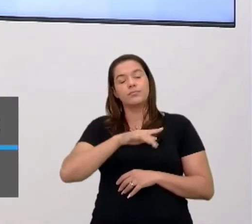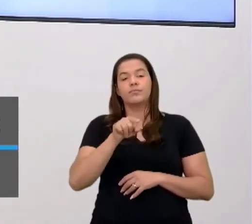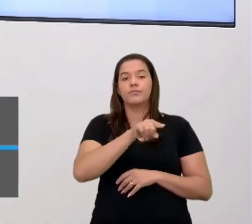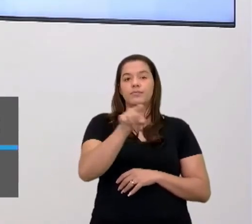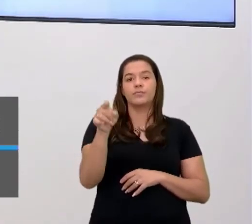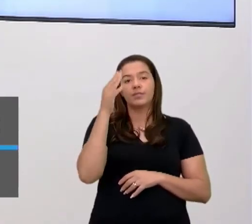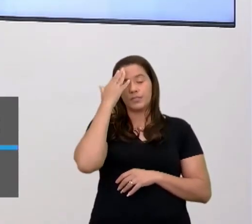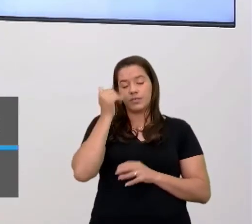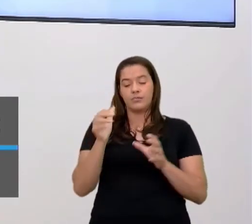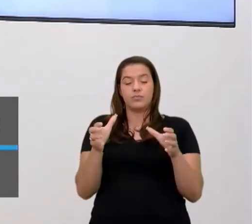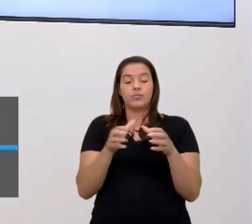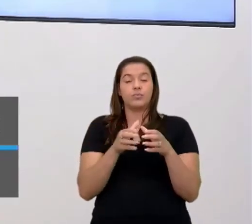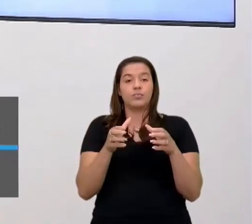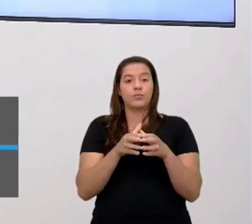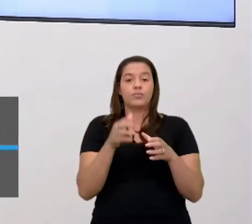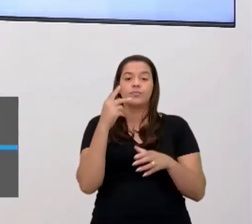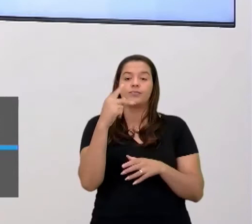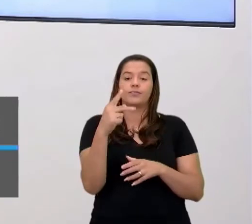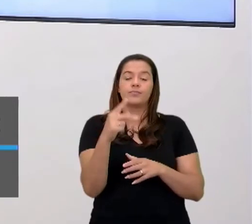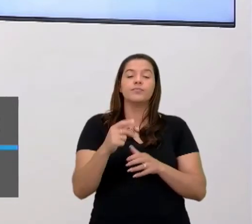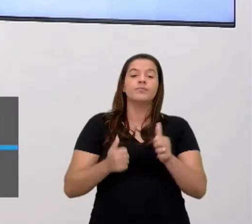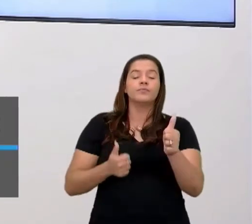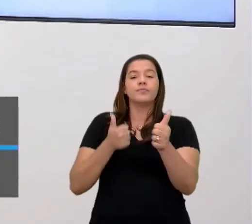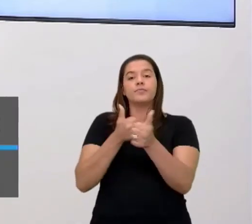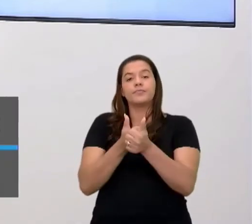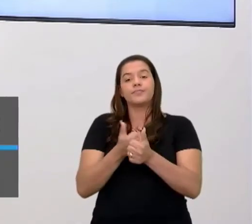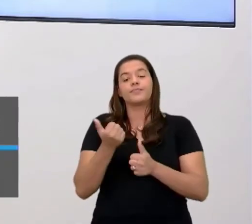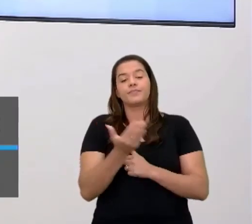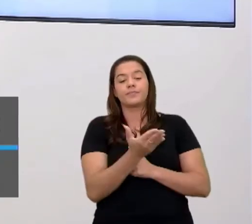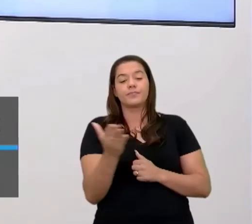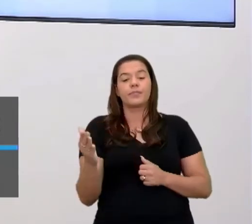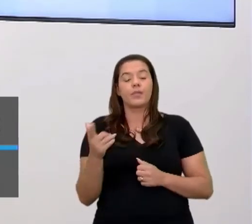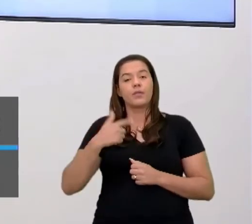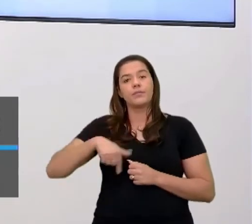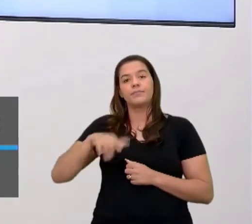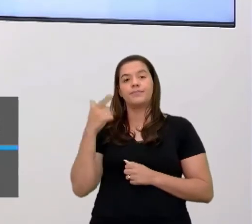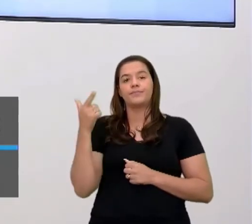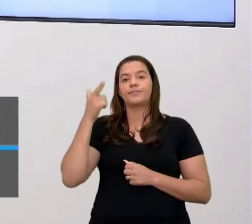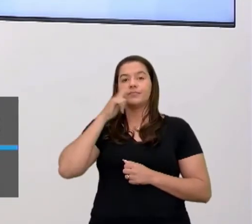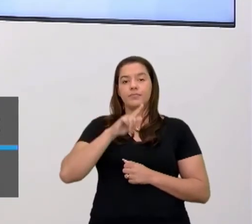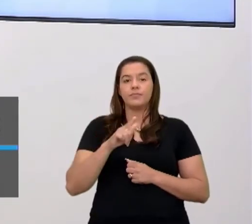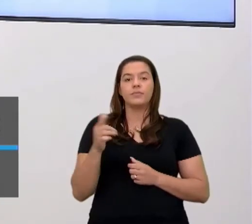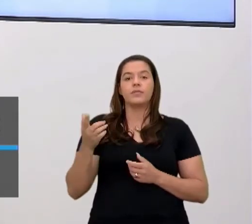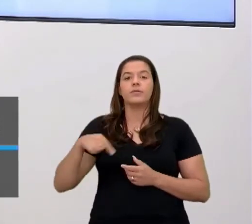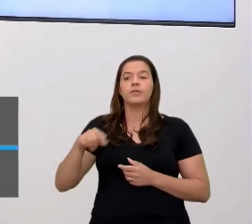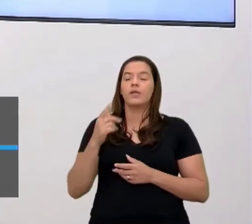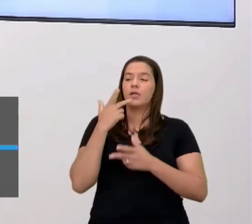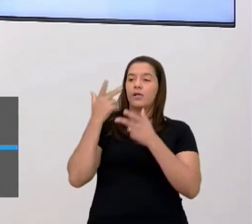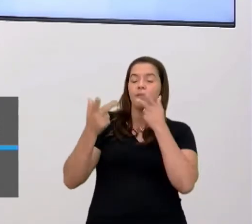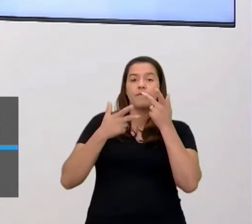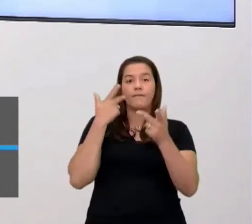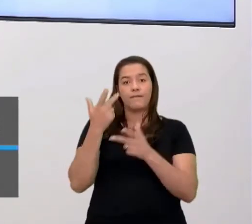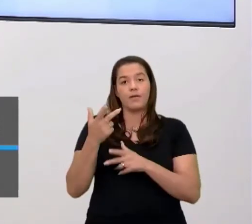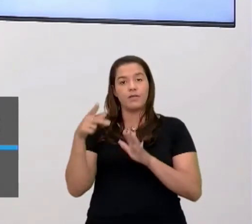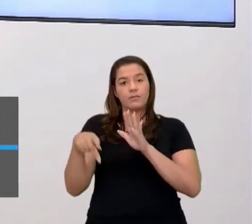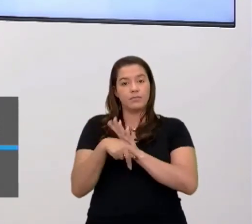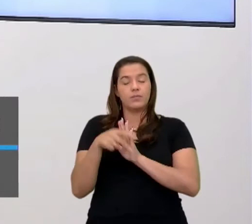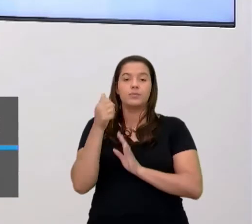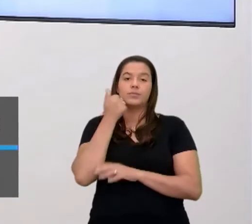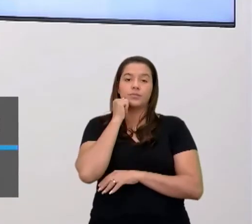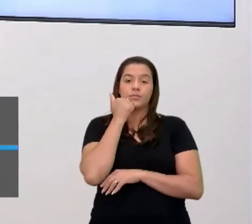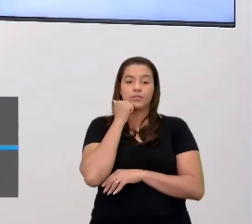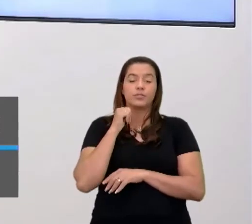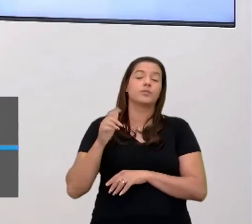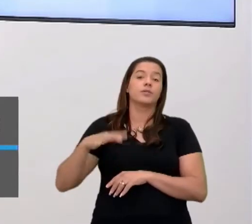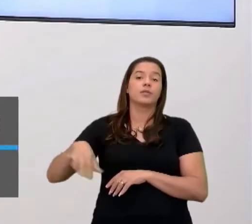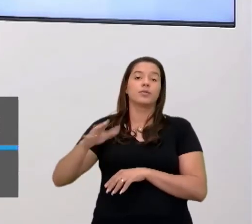sua comunidade, para pessoas próximas a você. Como que a gente torna a fala científica, né? Essa